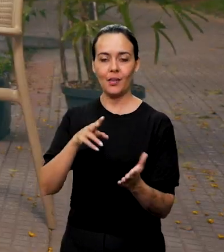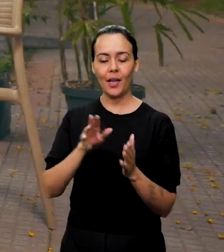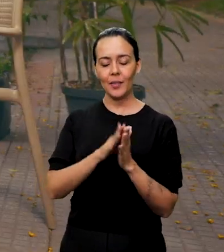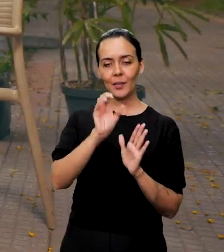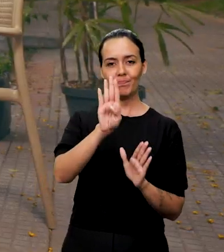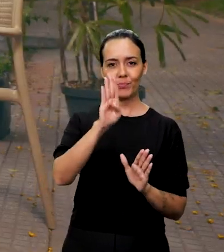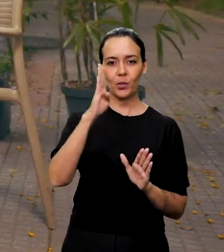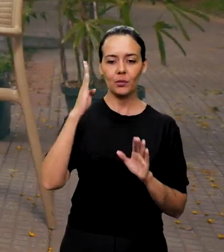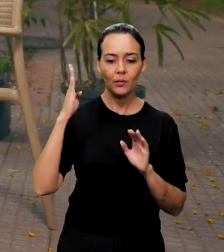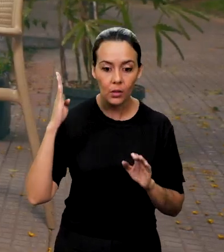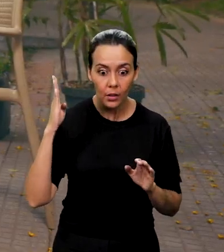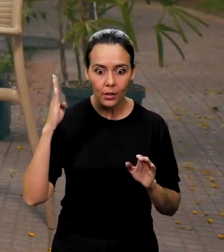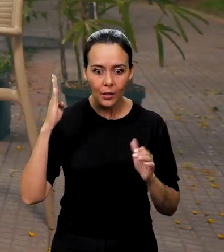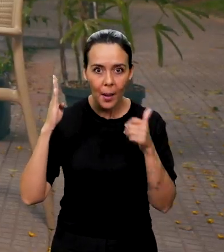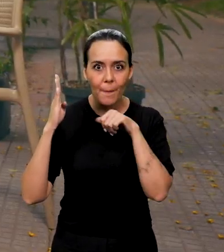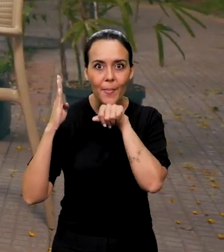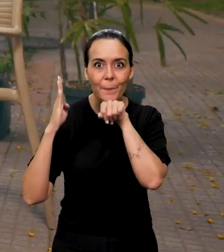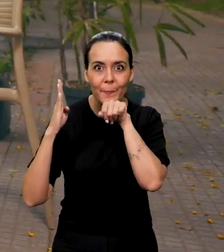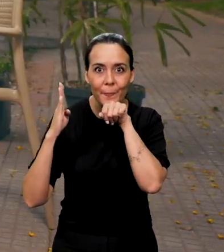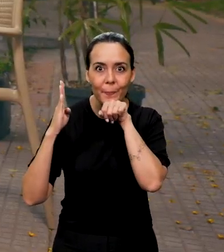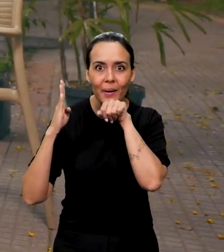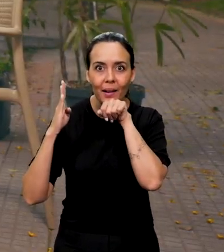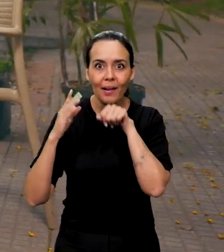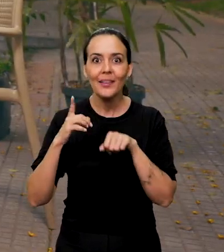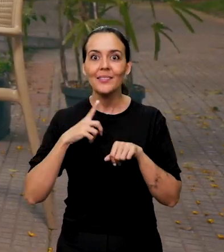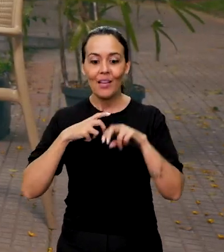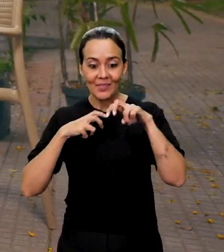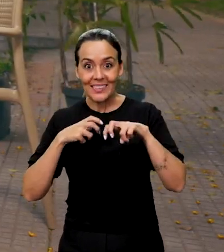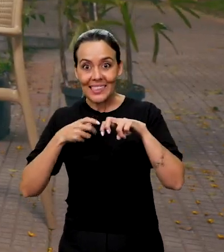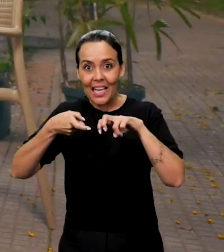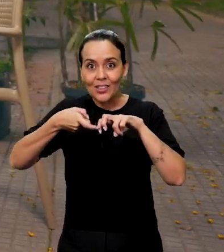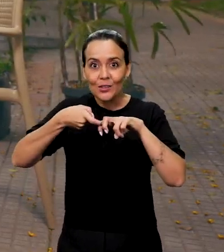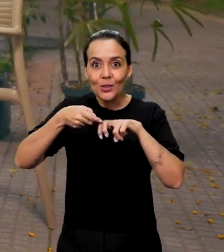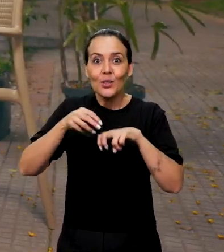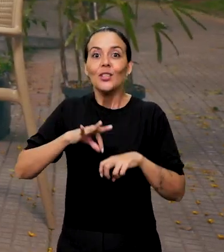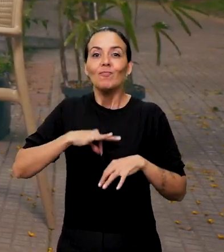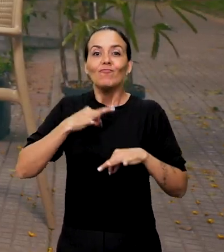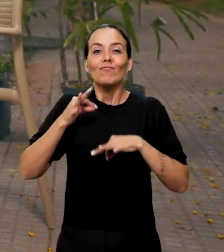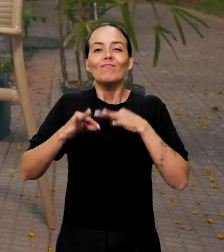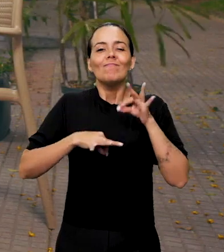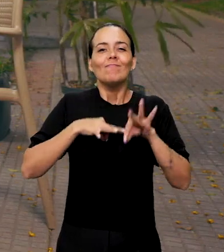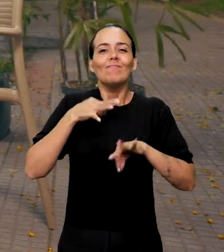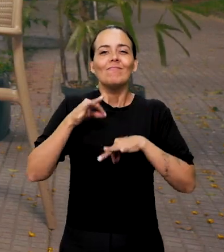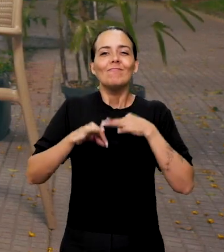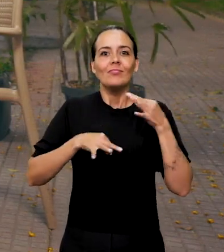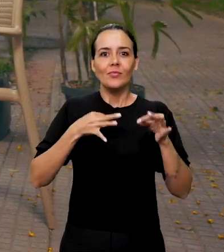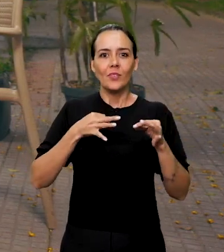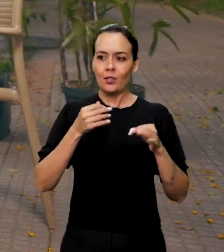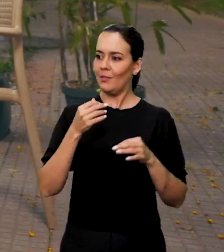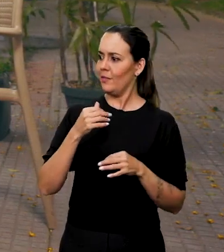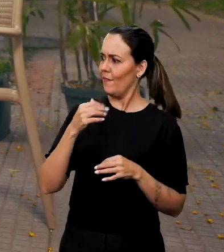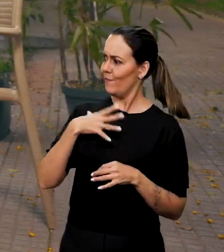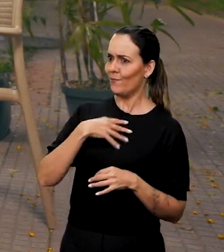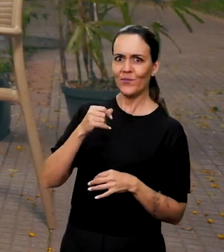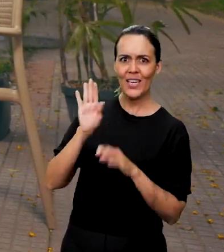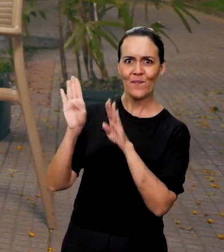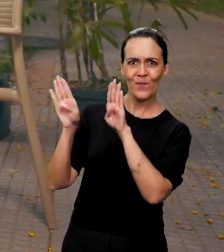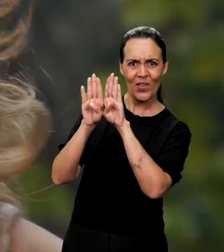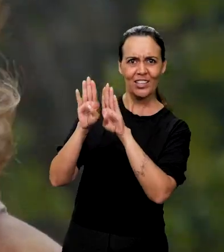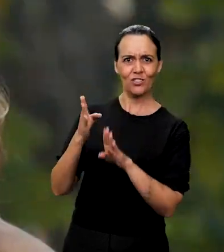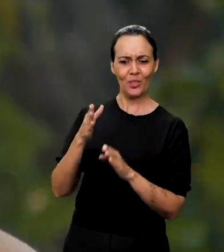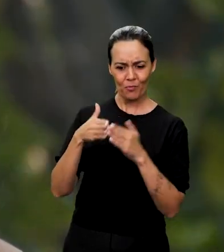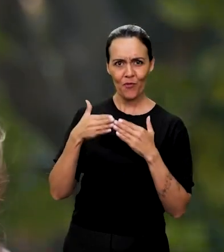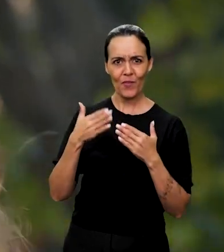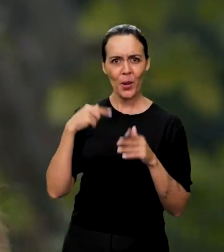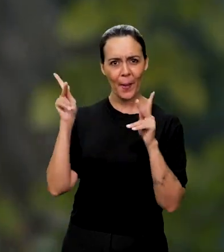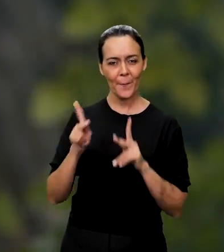a porta, ela deu de cara com a mãe dela, com o chuveirinho ali, e ela falou assim, filha, fecha essa porta, nem um momento de paz eu tenho. Ou